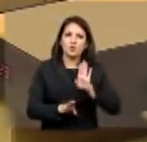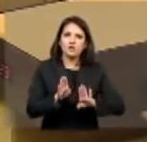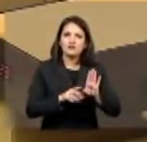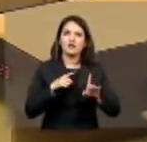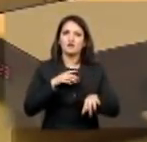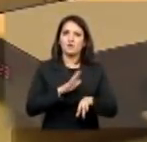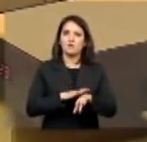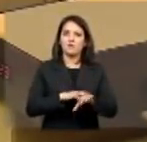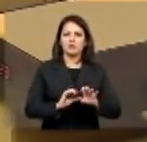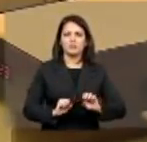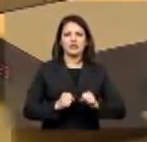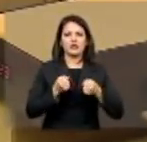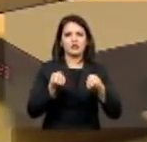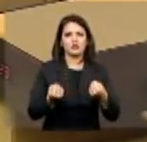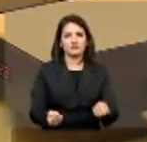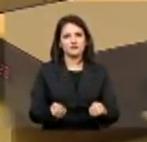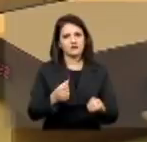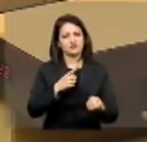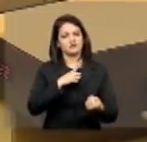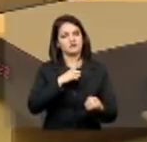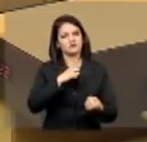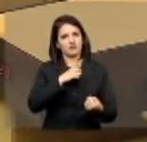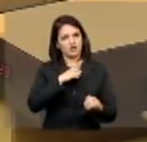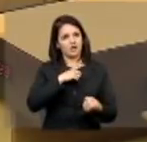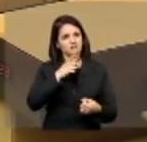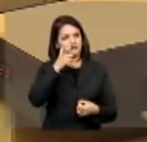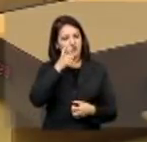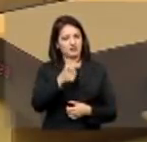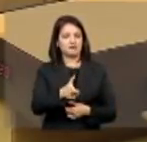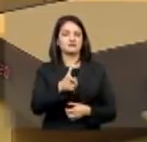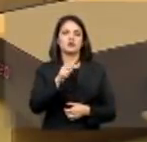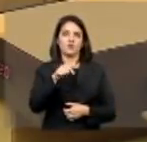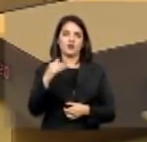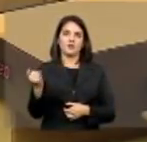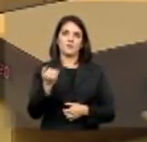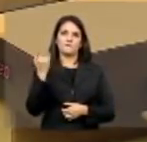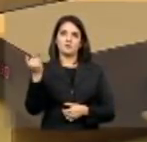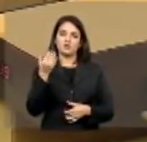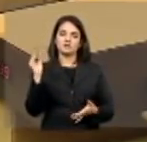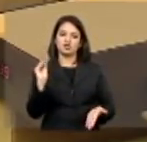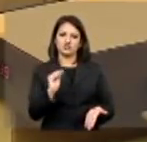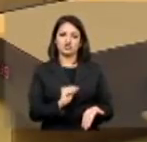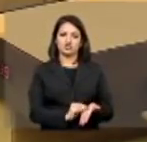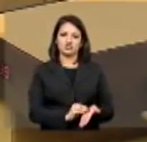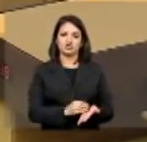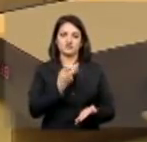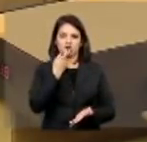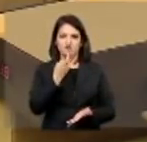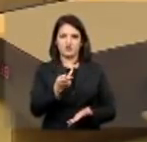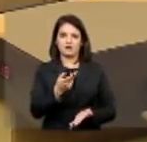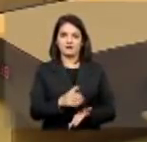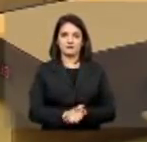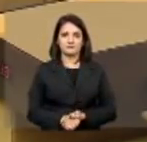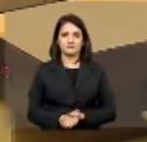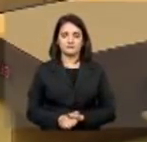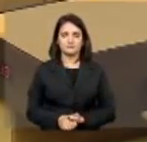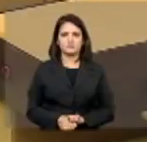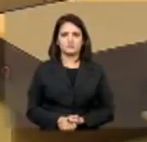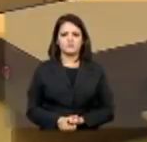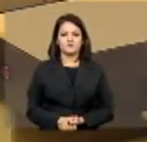defesa possa ser ouvida e isso é digno de registro e ponto aqui por essa